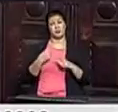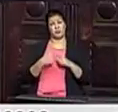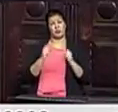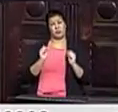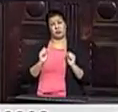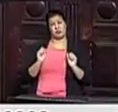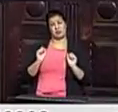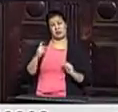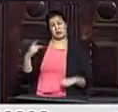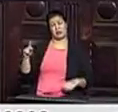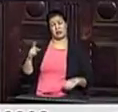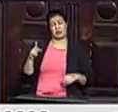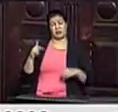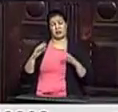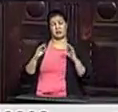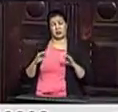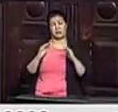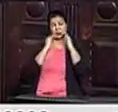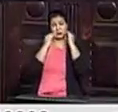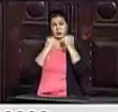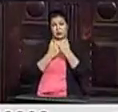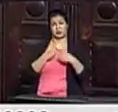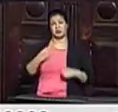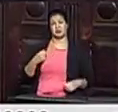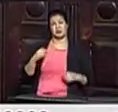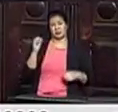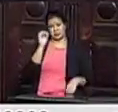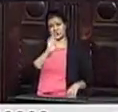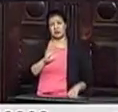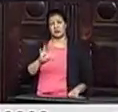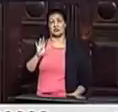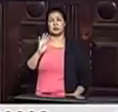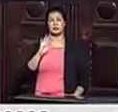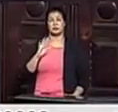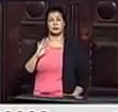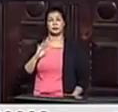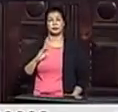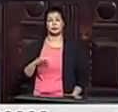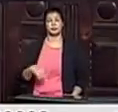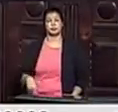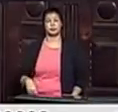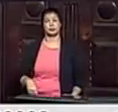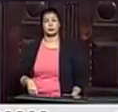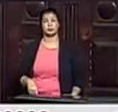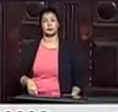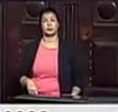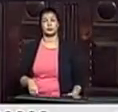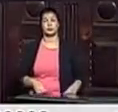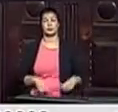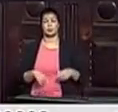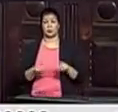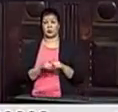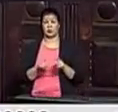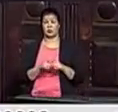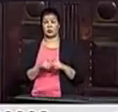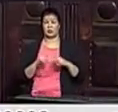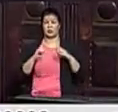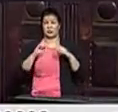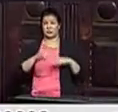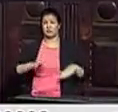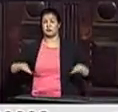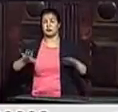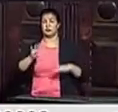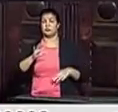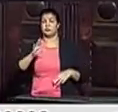Congresso Nacional. E quando está falando Congresso Nacional, é evidente que se estende a todas as casas